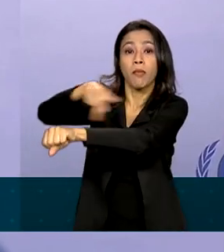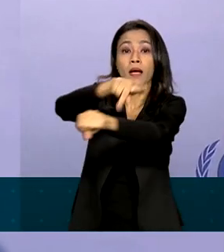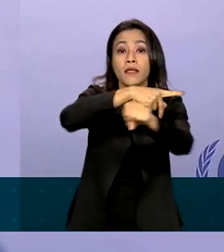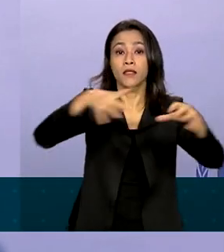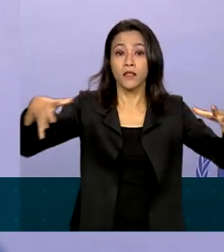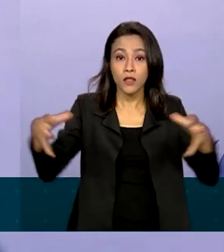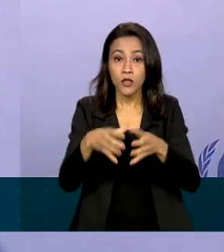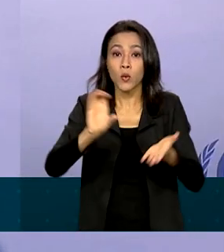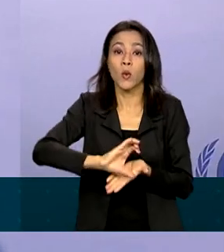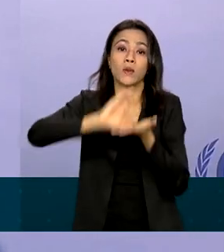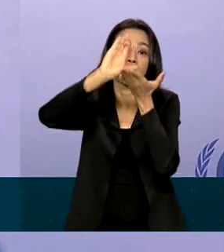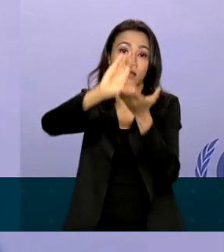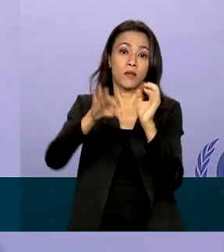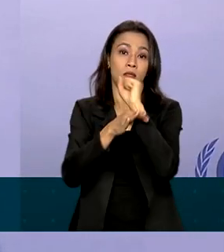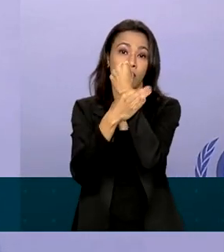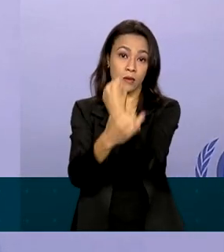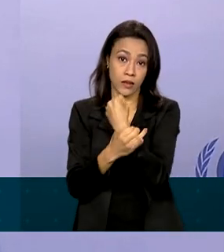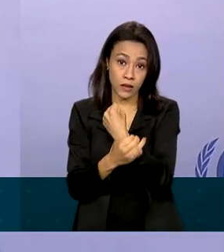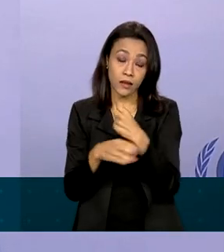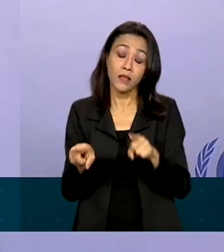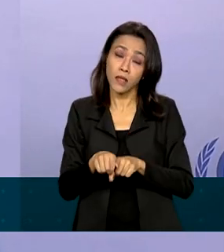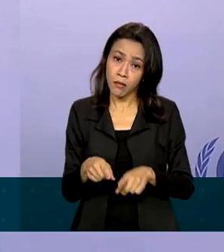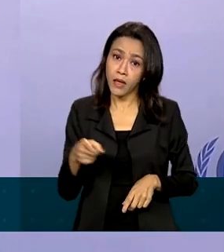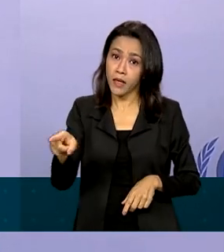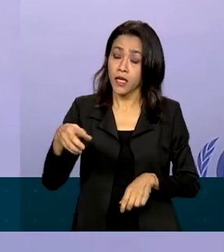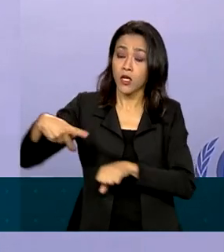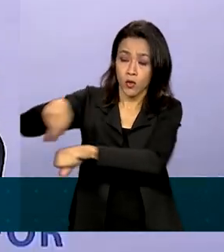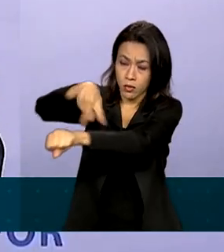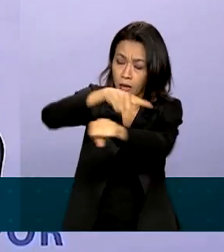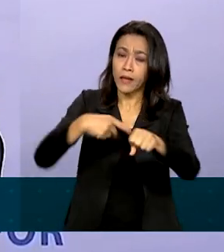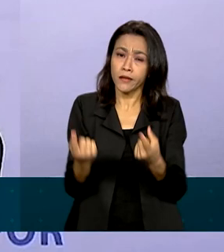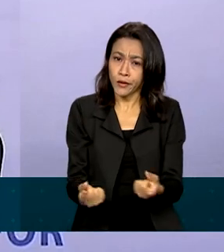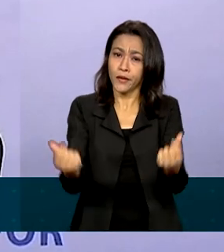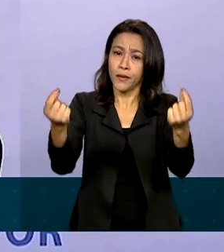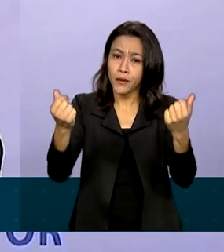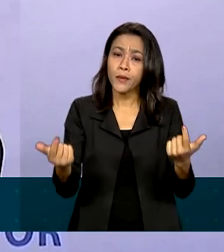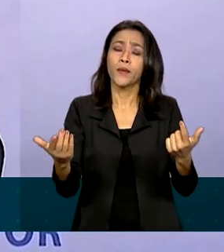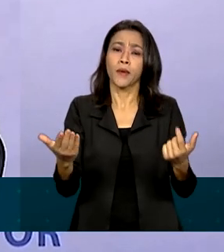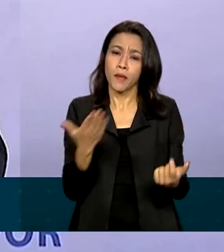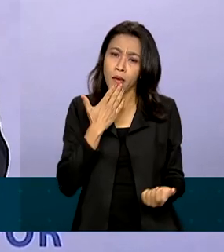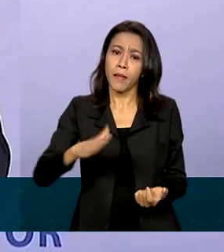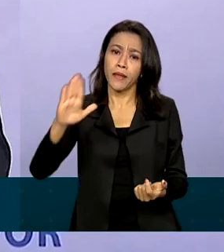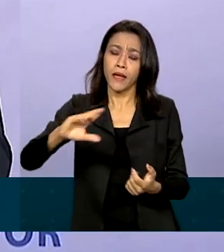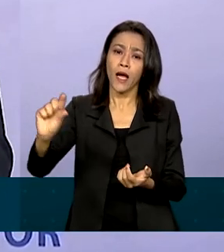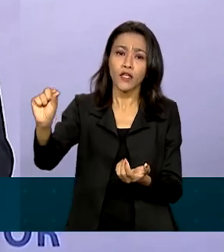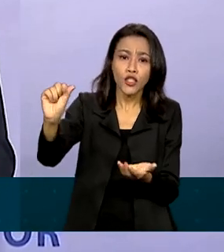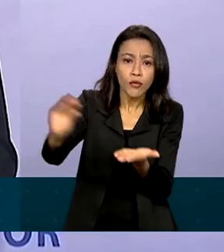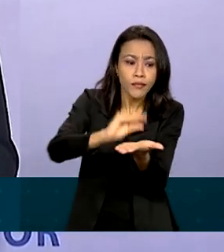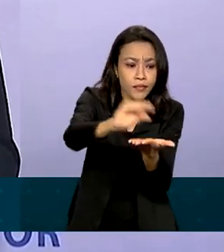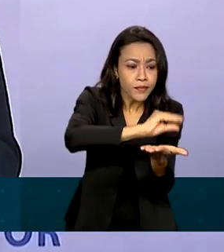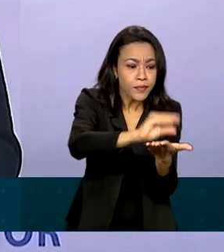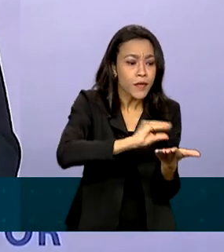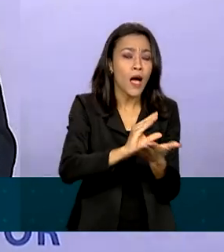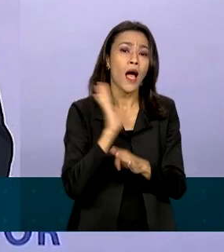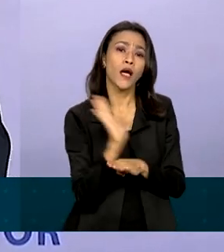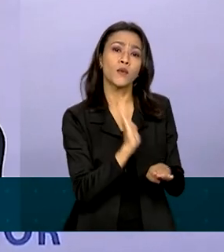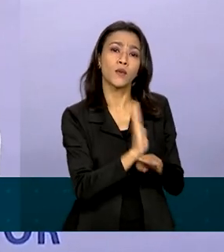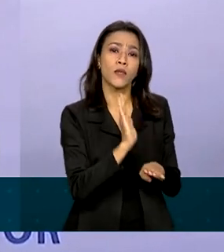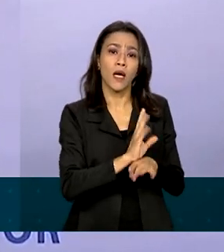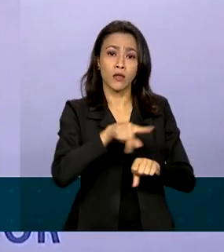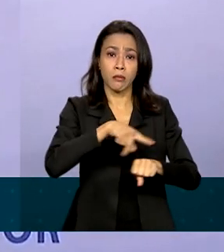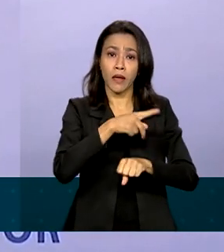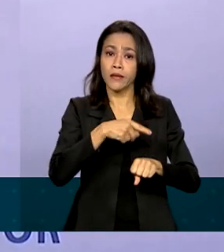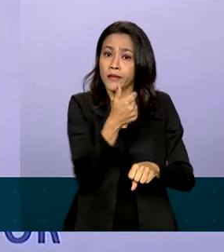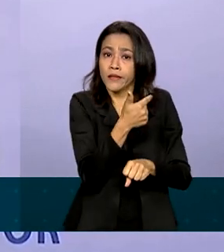dos países ricos que cumpram a promessa de ajudar financeiramente os menos desenvolvidos a enfrentarem a mudança